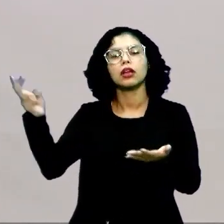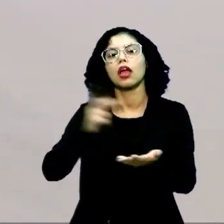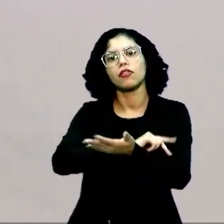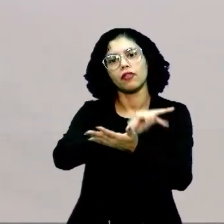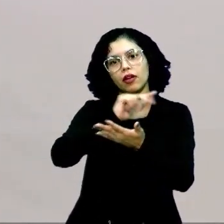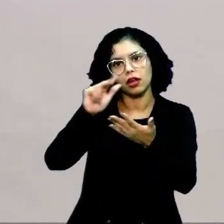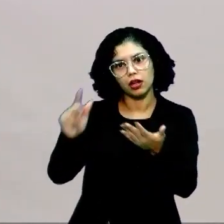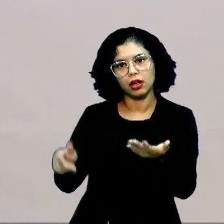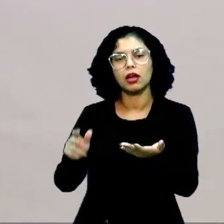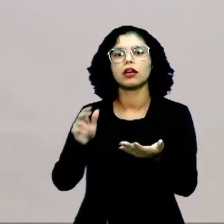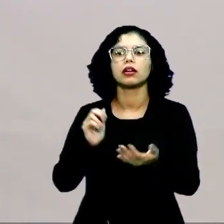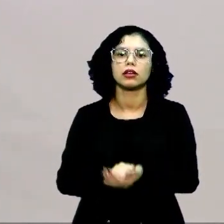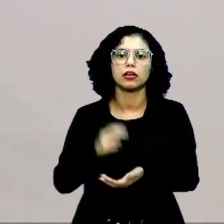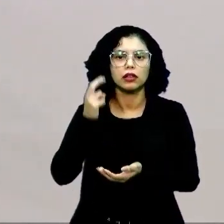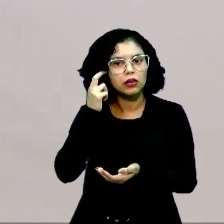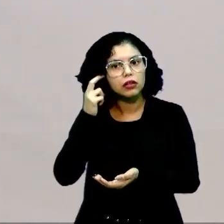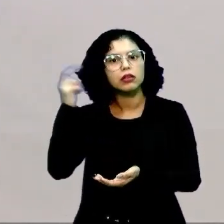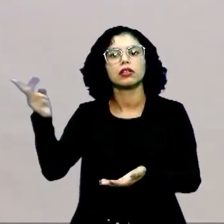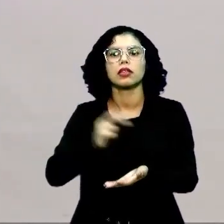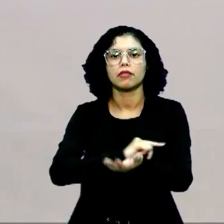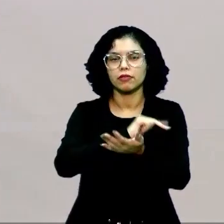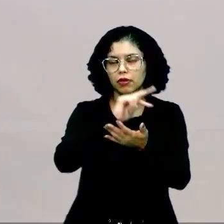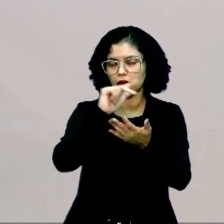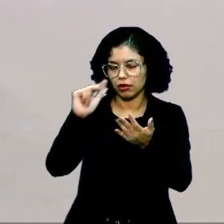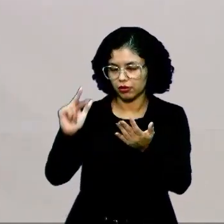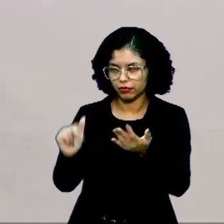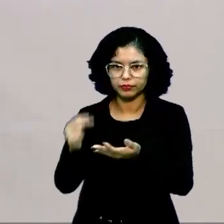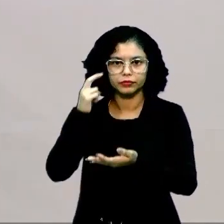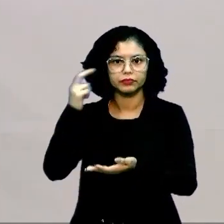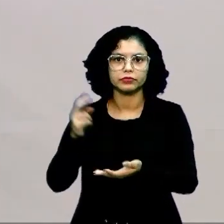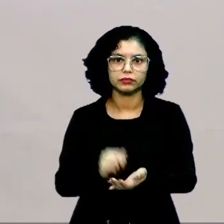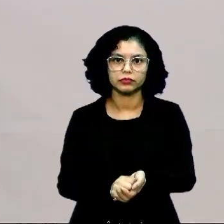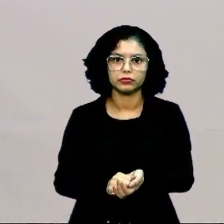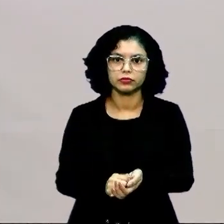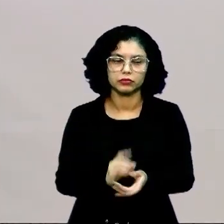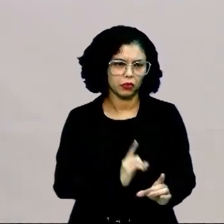diversidade cultural, as variações culturais que ela estava identificando naquele